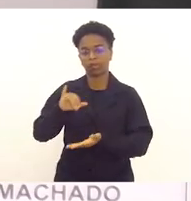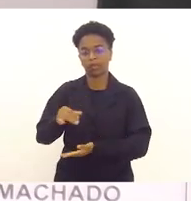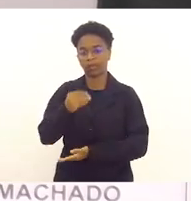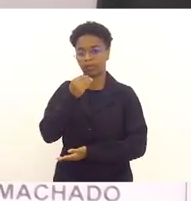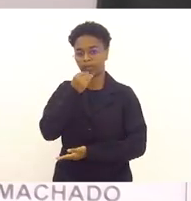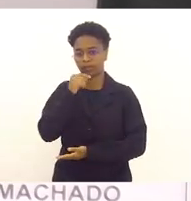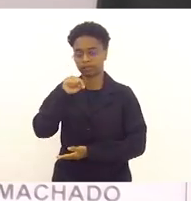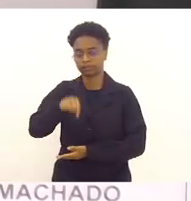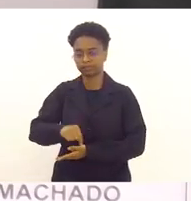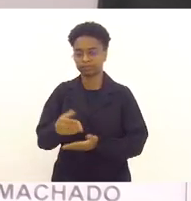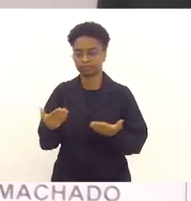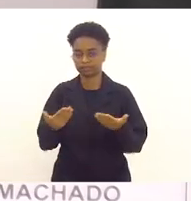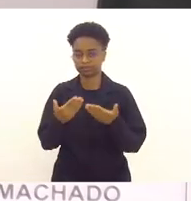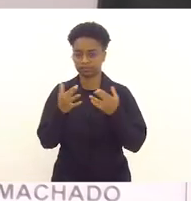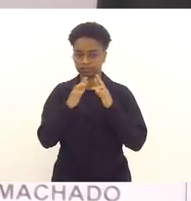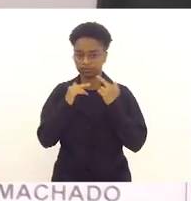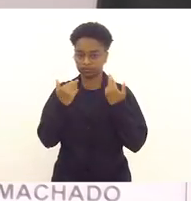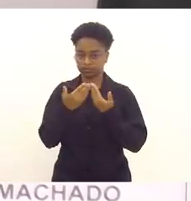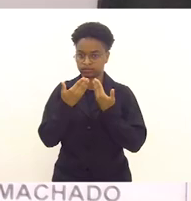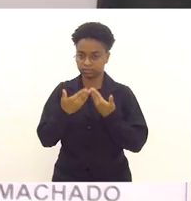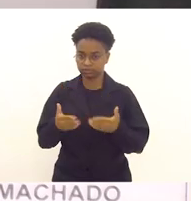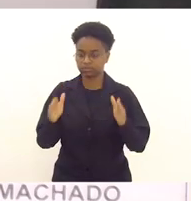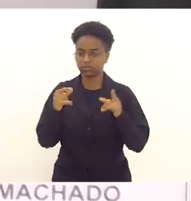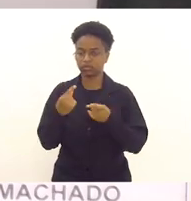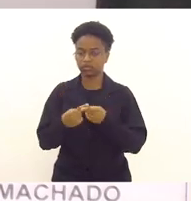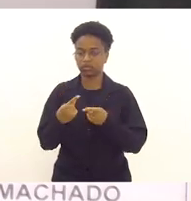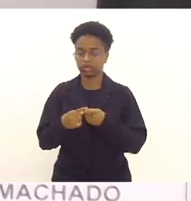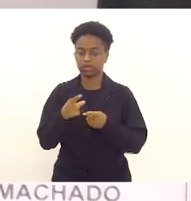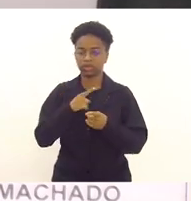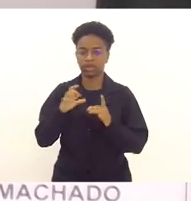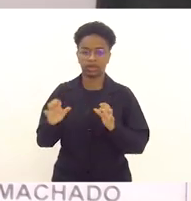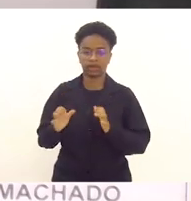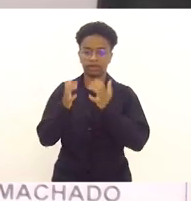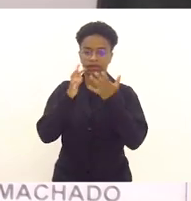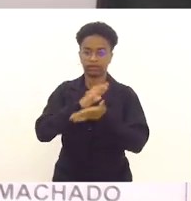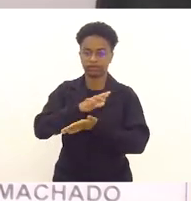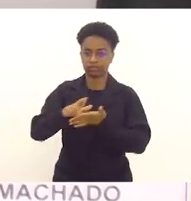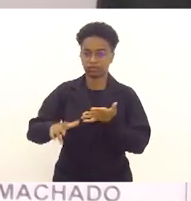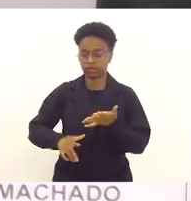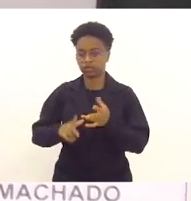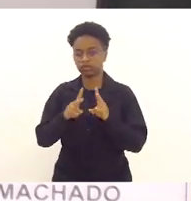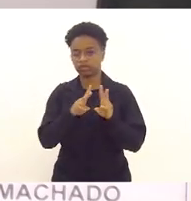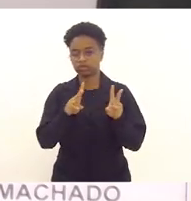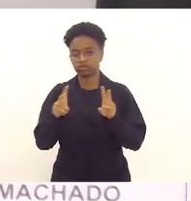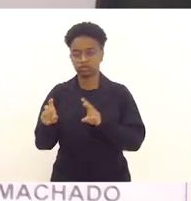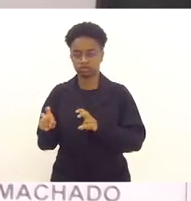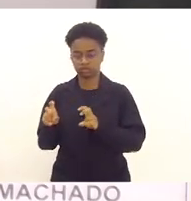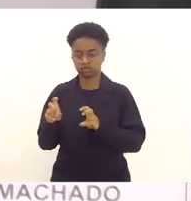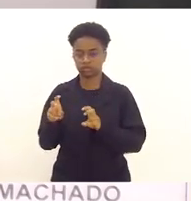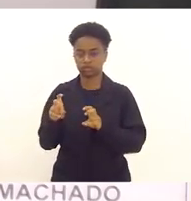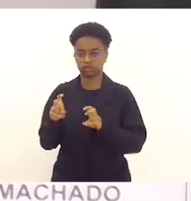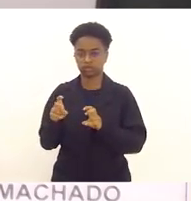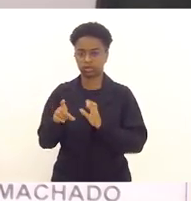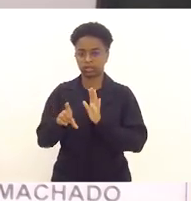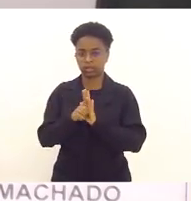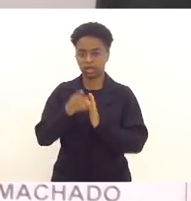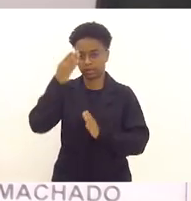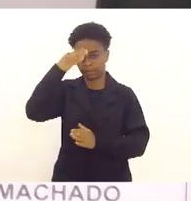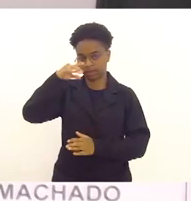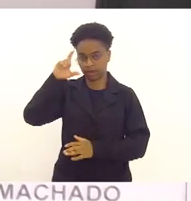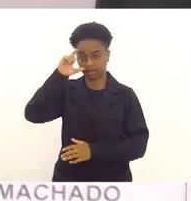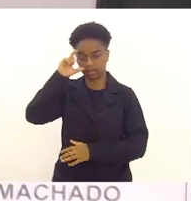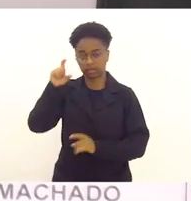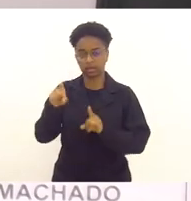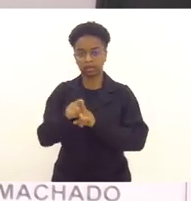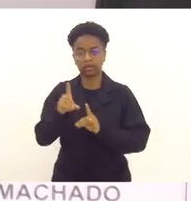da audiência pública tendo em vista os vários eventos relacionados a Lei Maria da